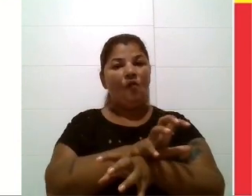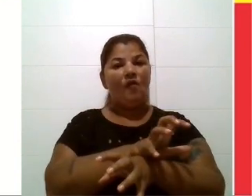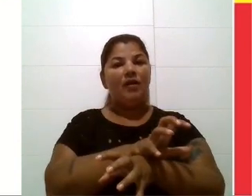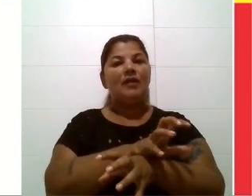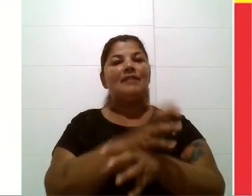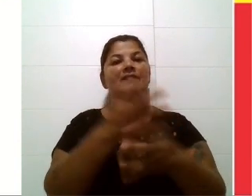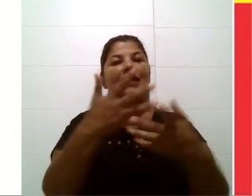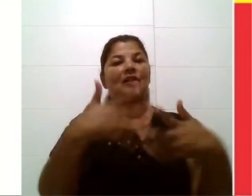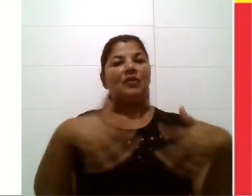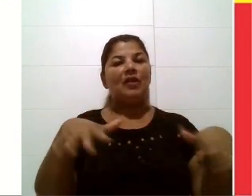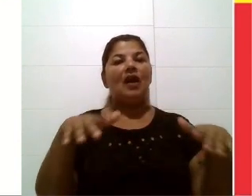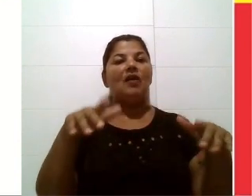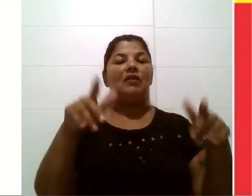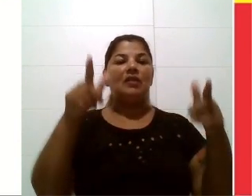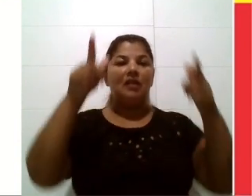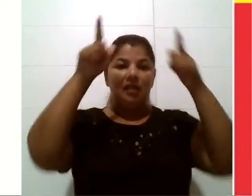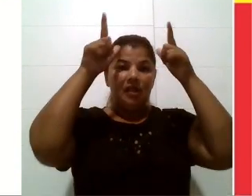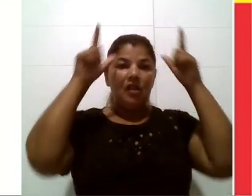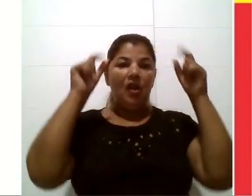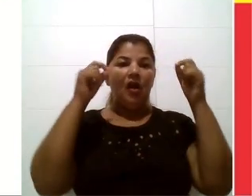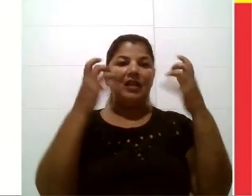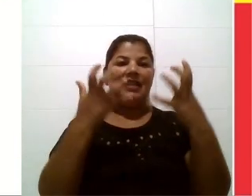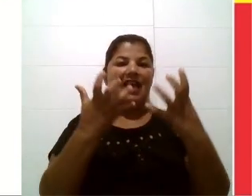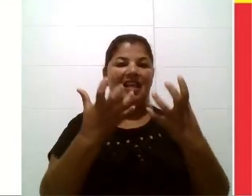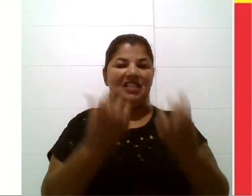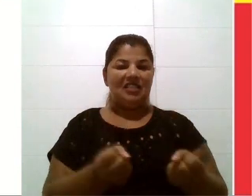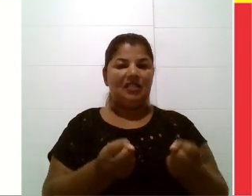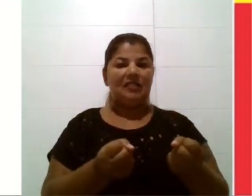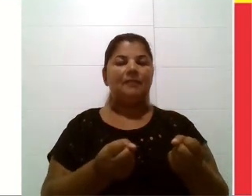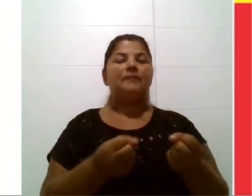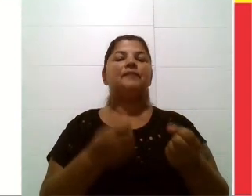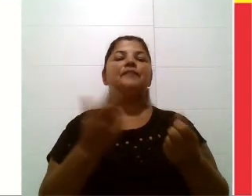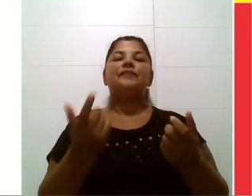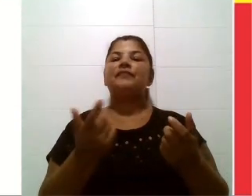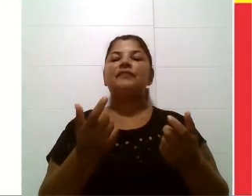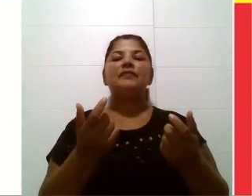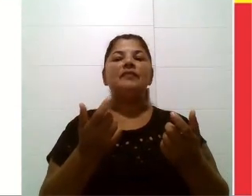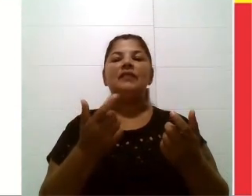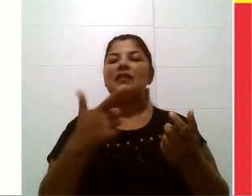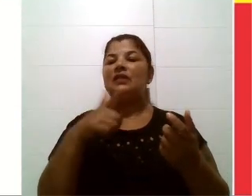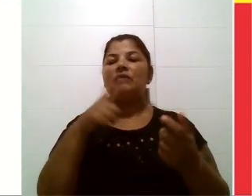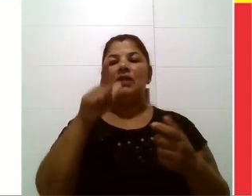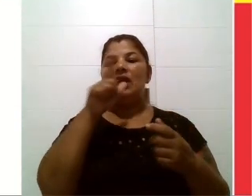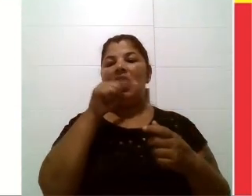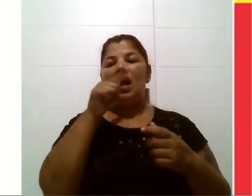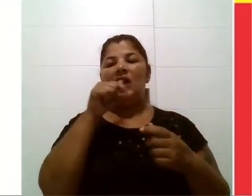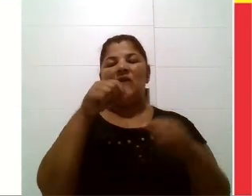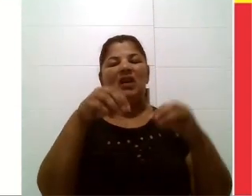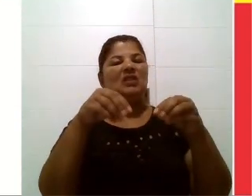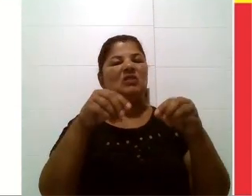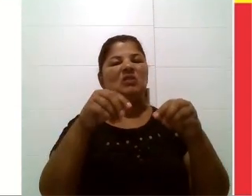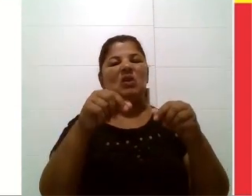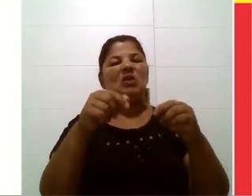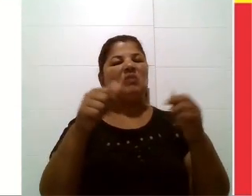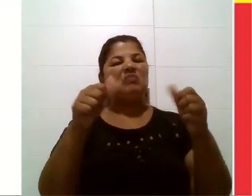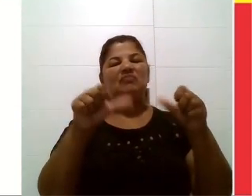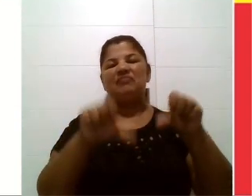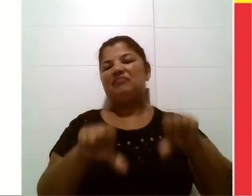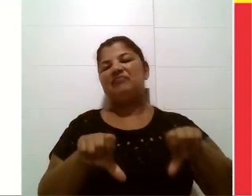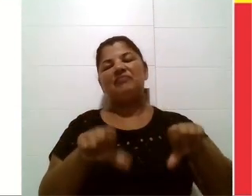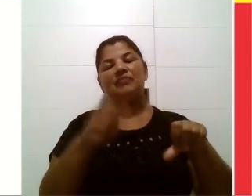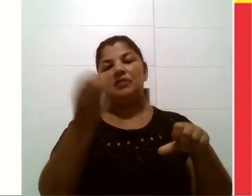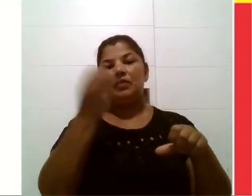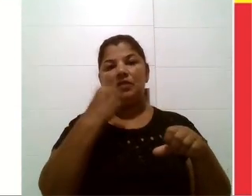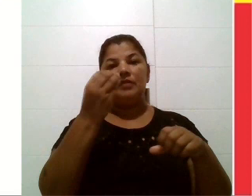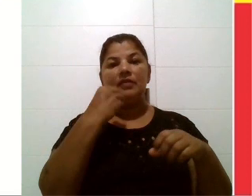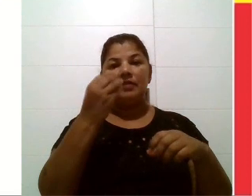sertão nordestino ele tem essa escassez de água e o solo acaba ficando pobre na questão de água. E no outro